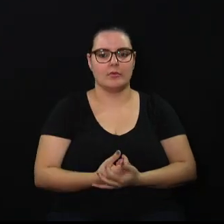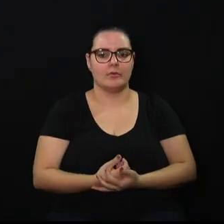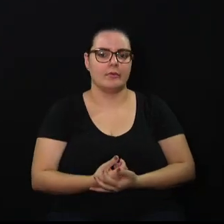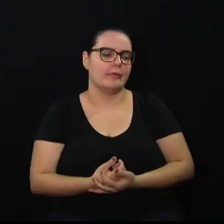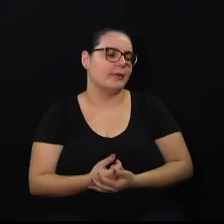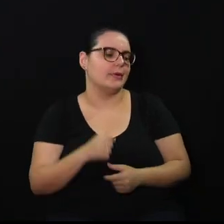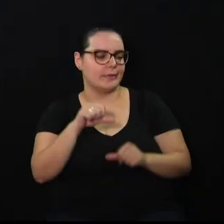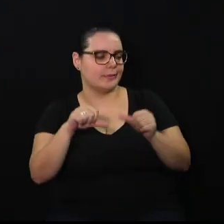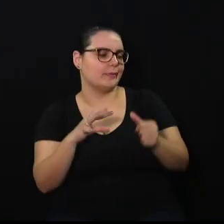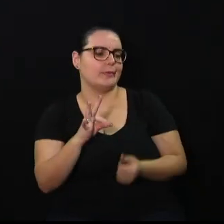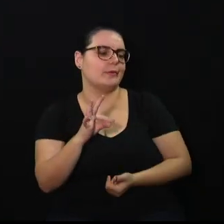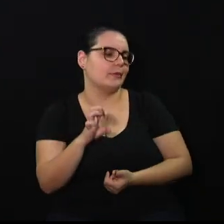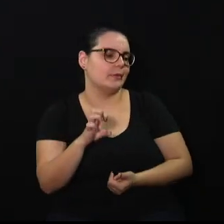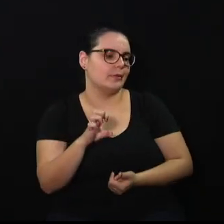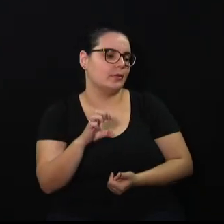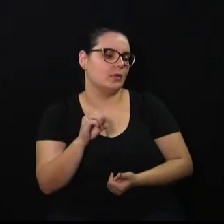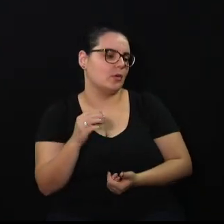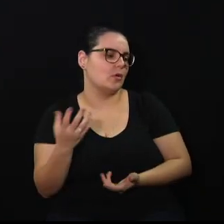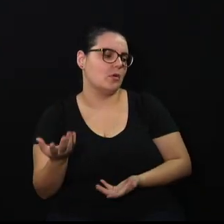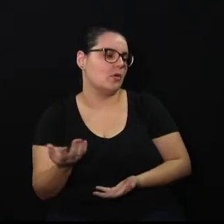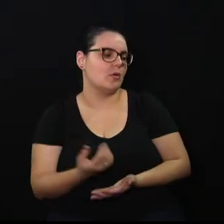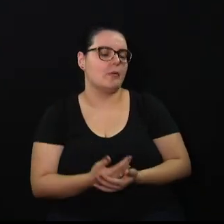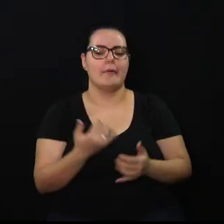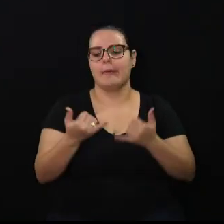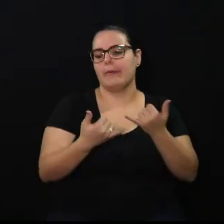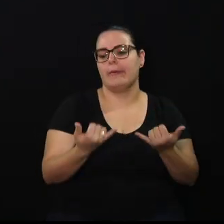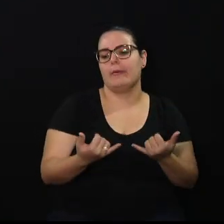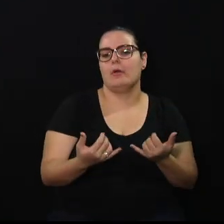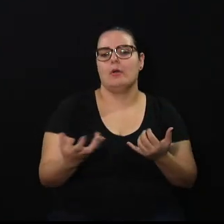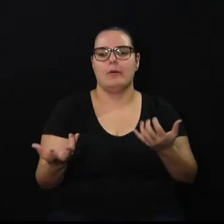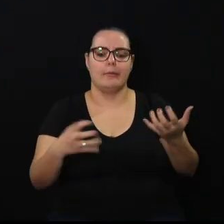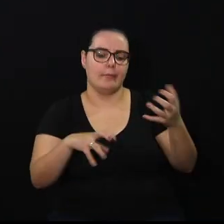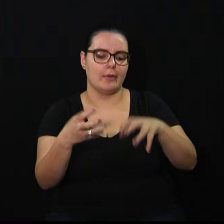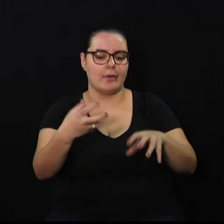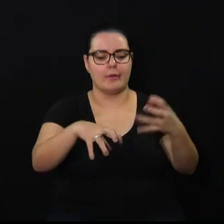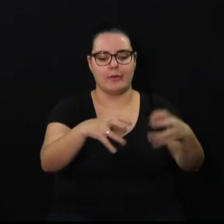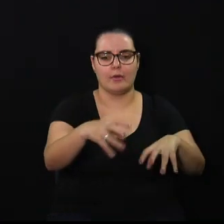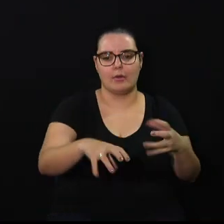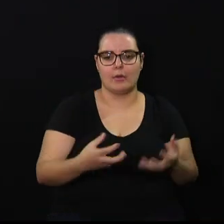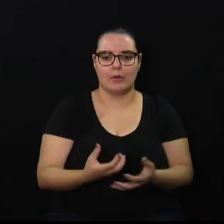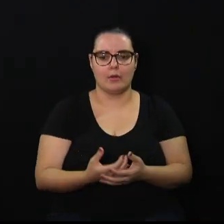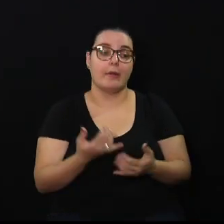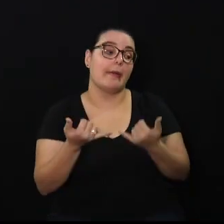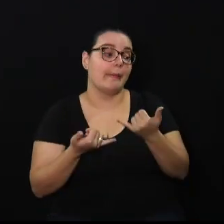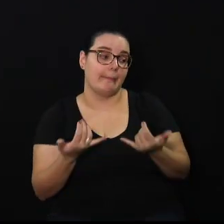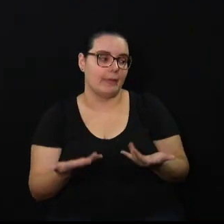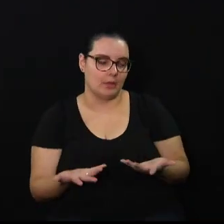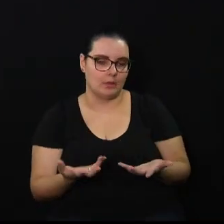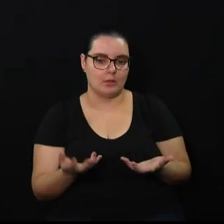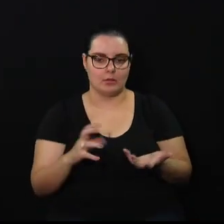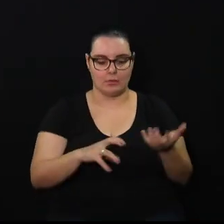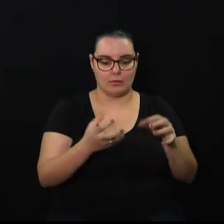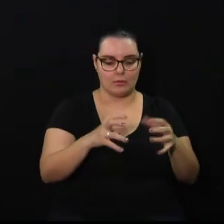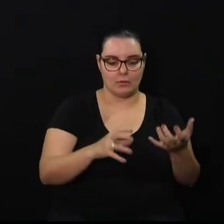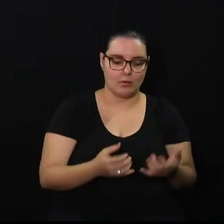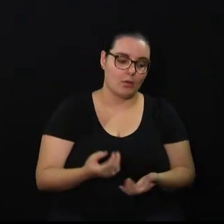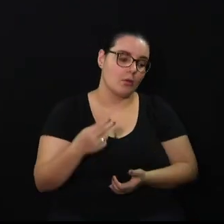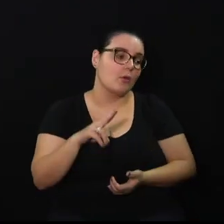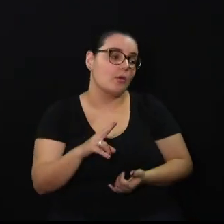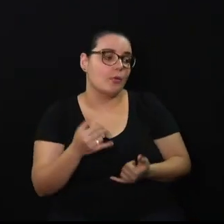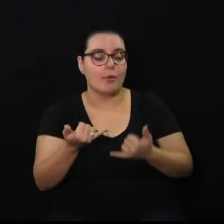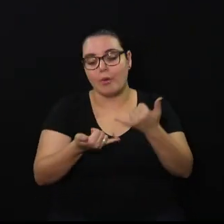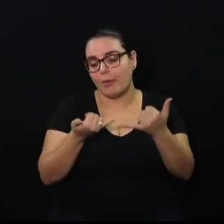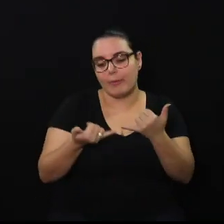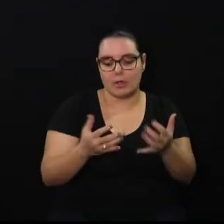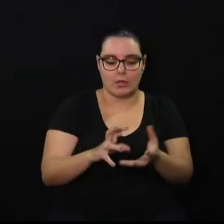porque ó ou ela ou ela brinca de lego ou ela brinca porque daí é brinca né ela brinca de lego ou ela